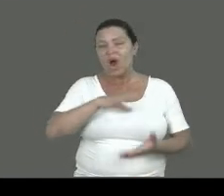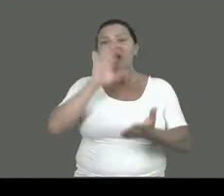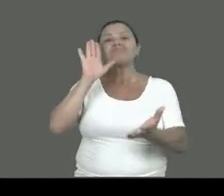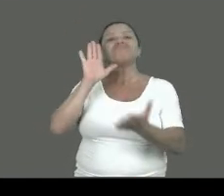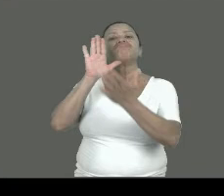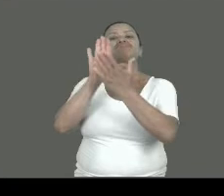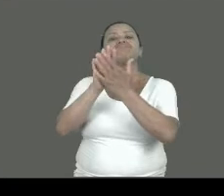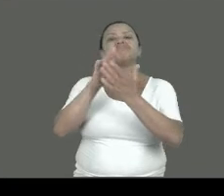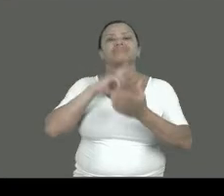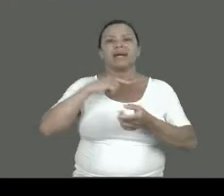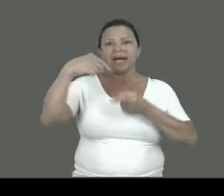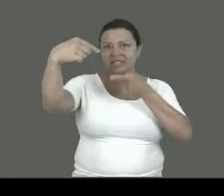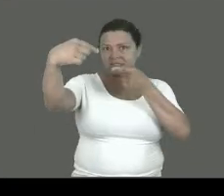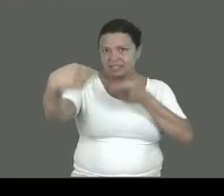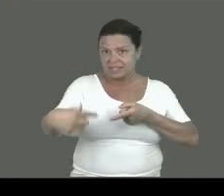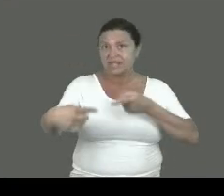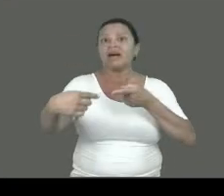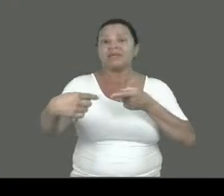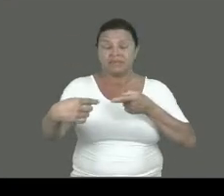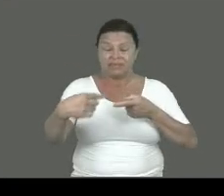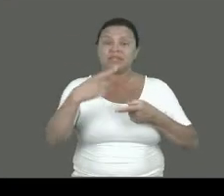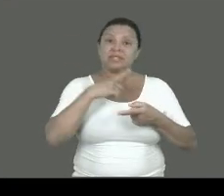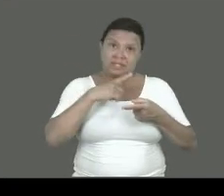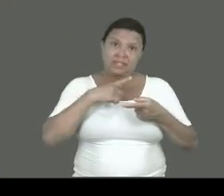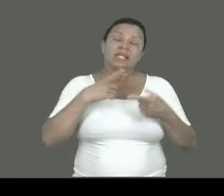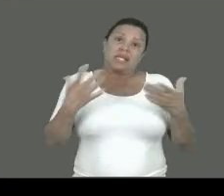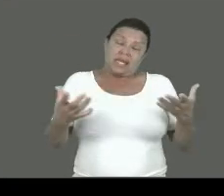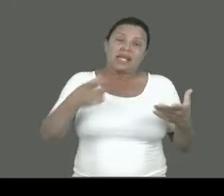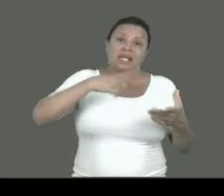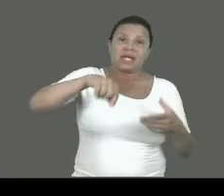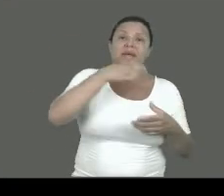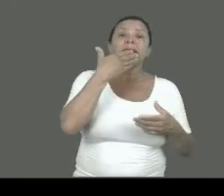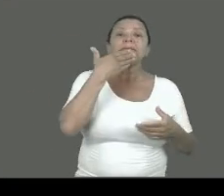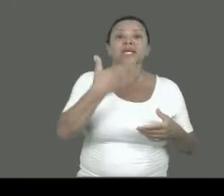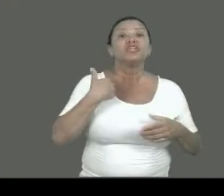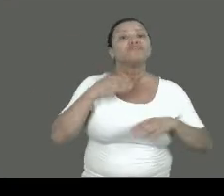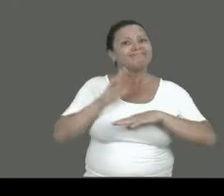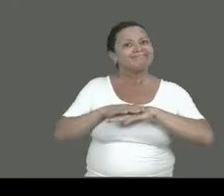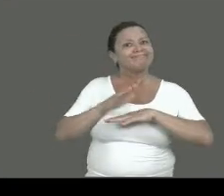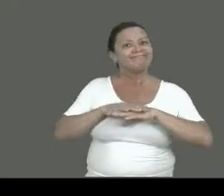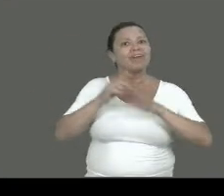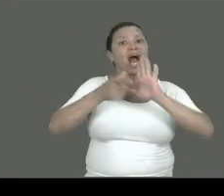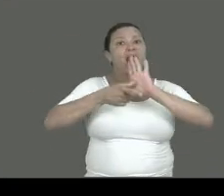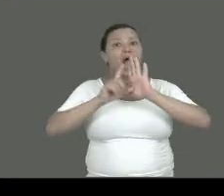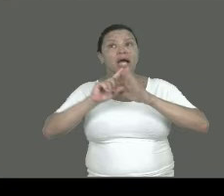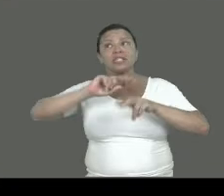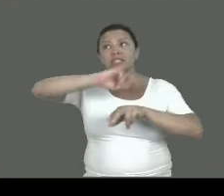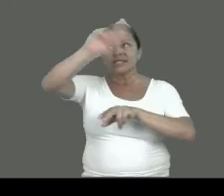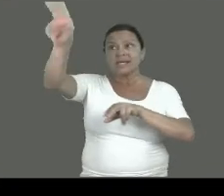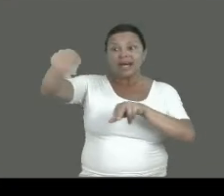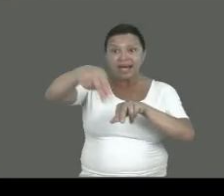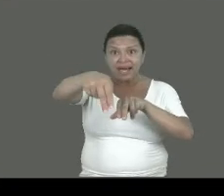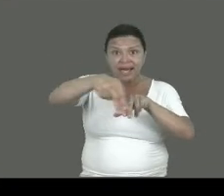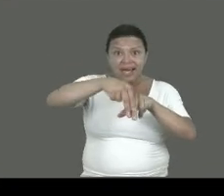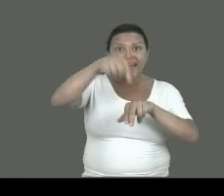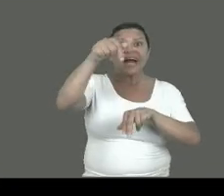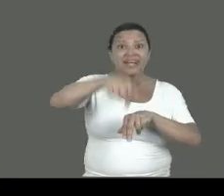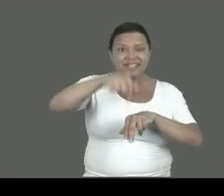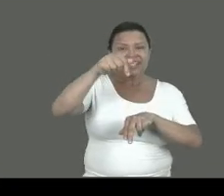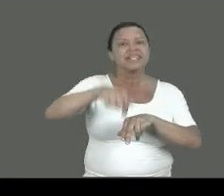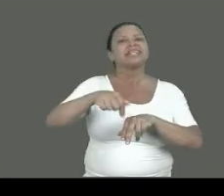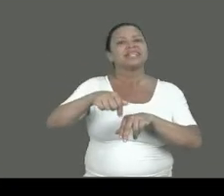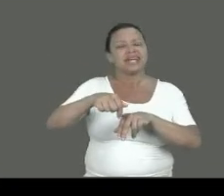os desafios que nos foram colocados ou que foram pedidos por nós, sempre perseguindo